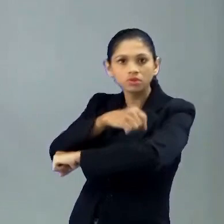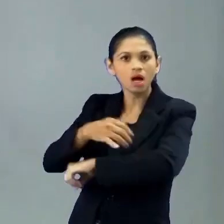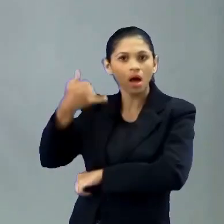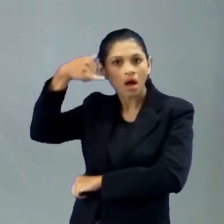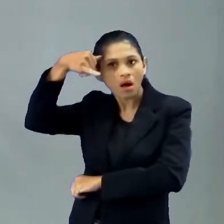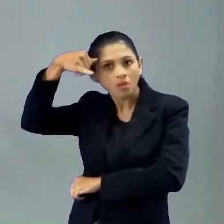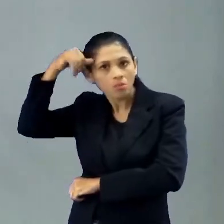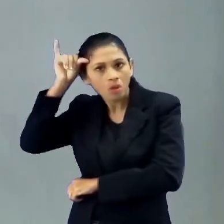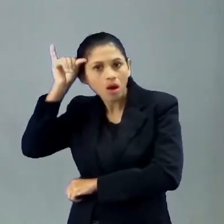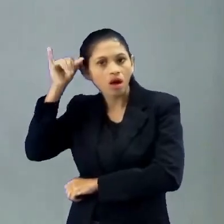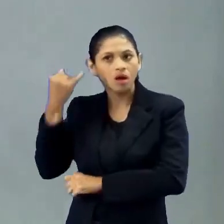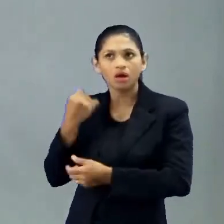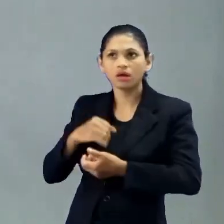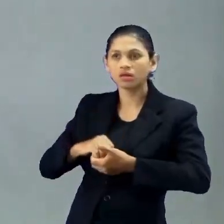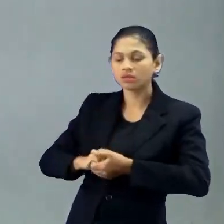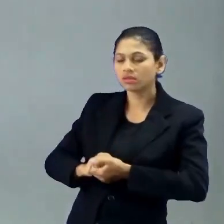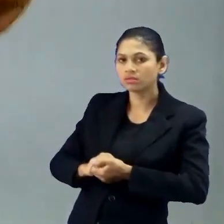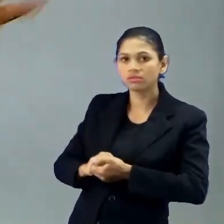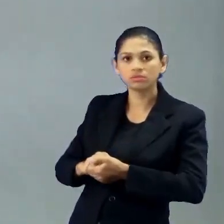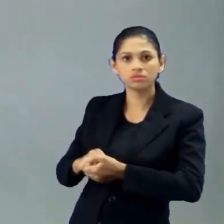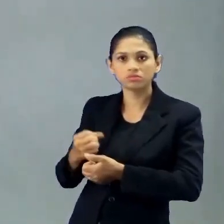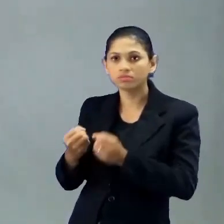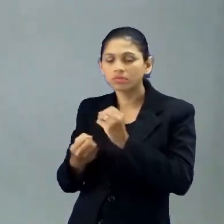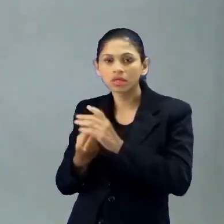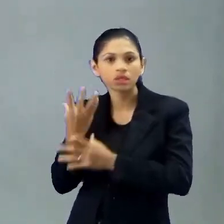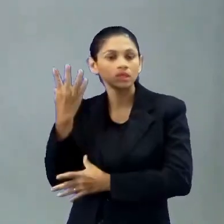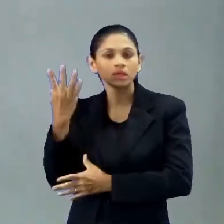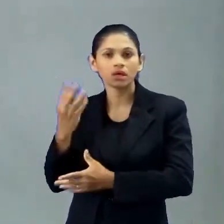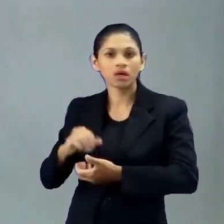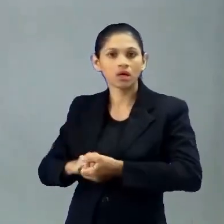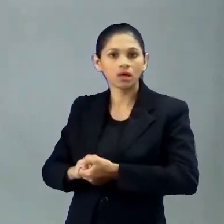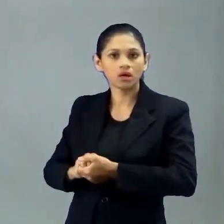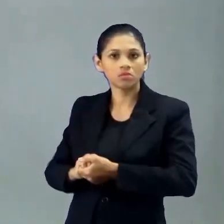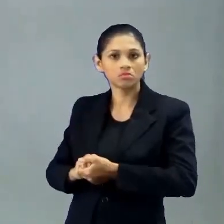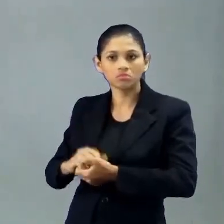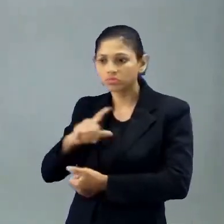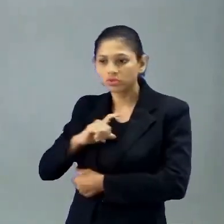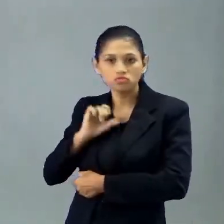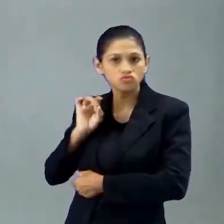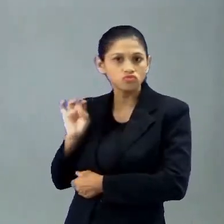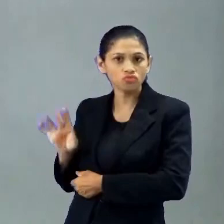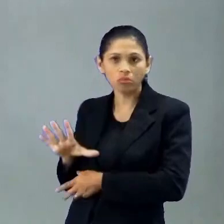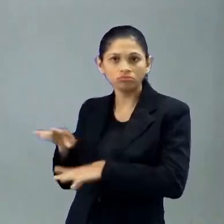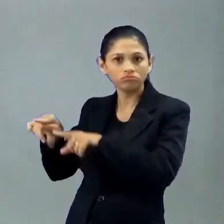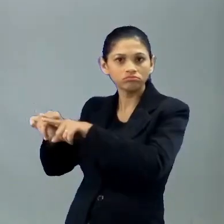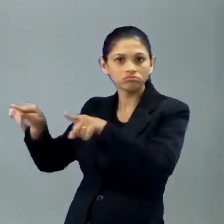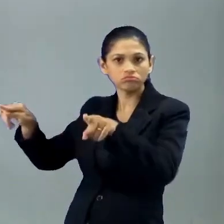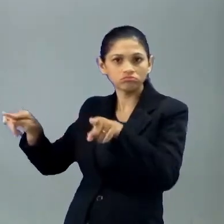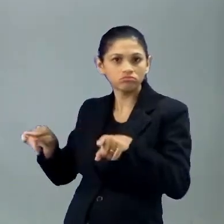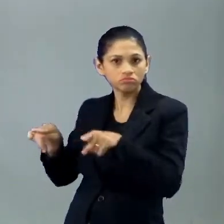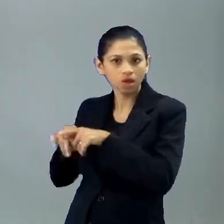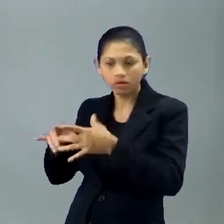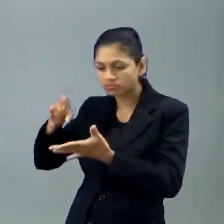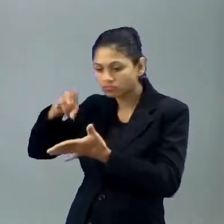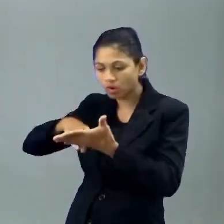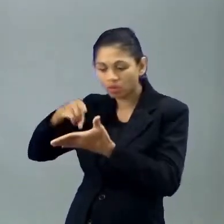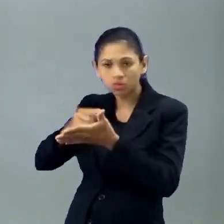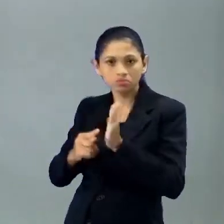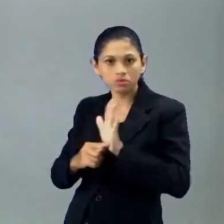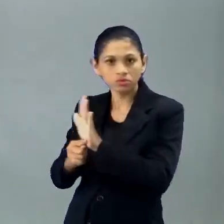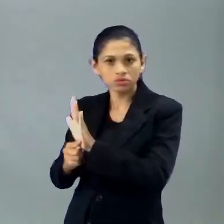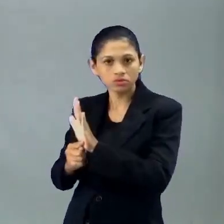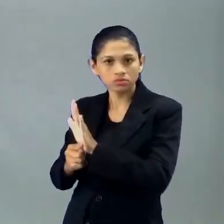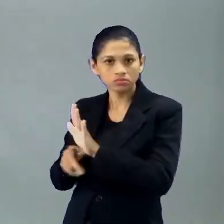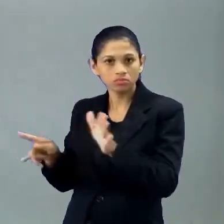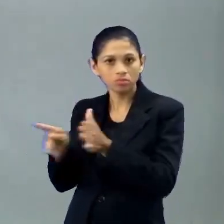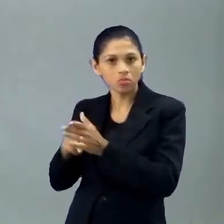para o desenvolvimento da pecuária. Eu tenho apenas a terra ali, sem produção. Em contrapartida,